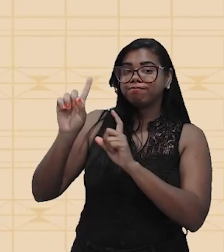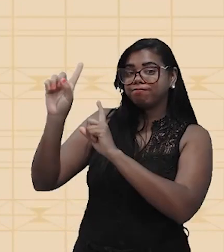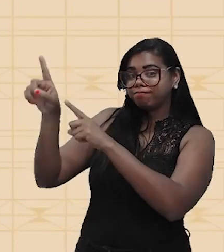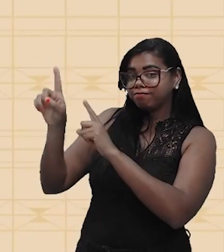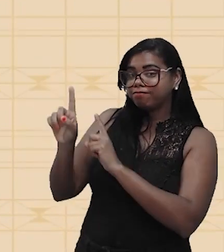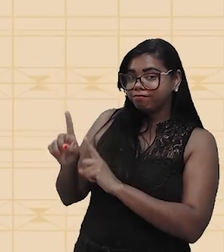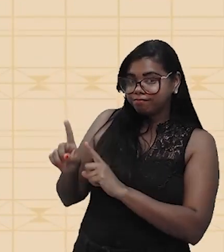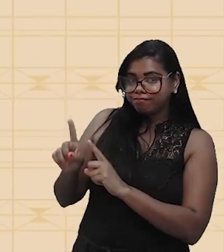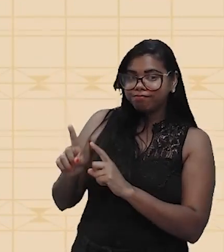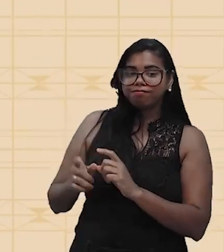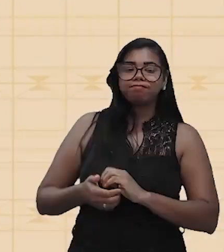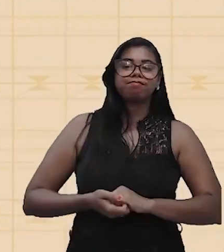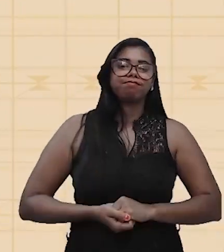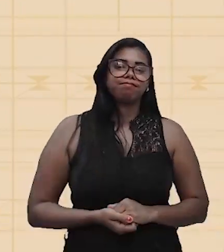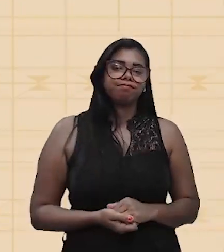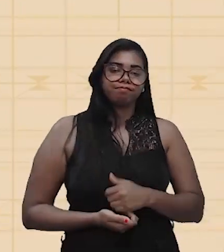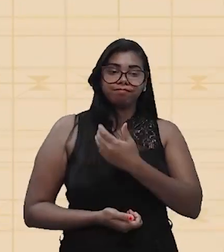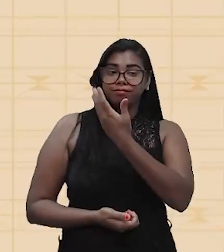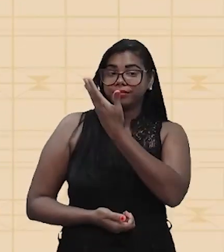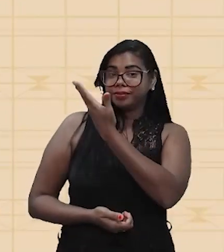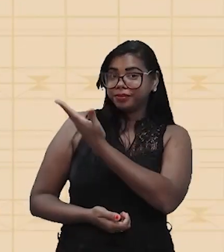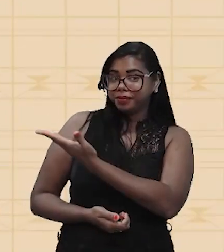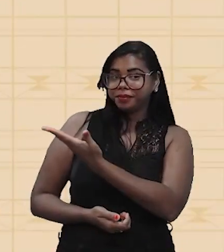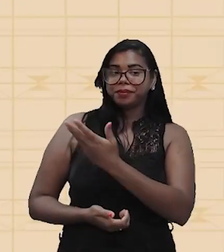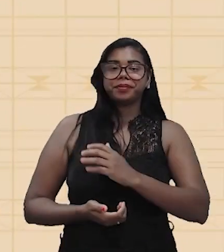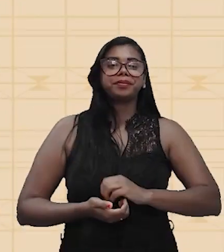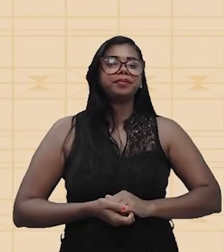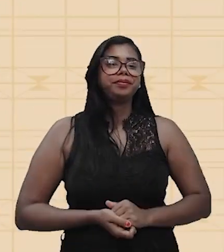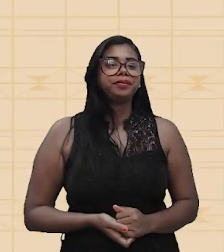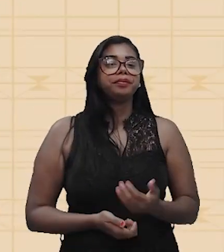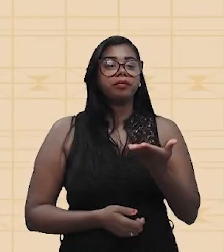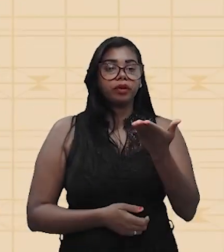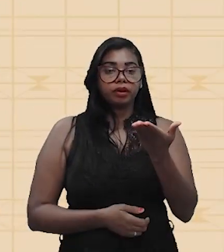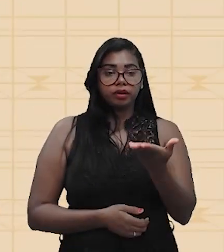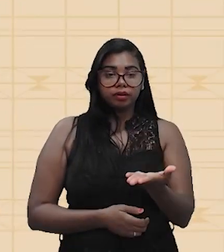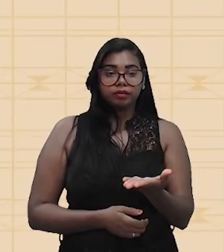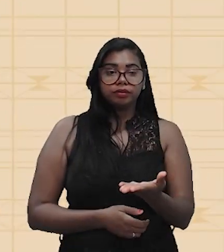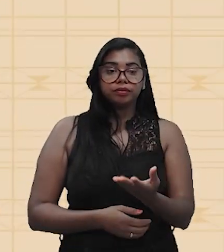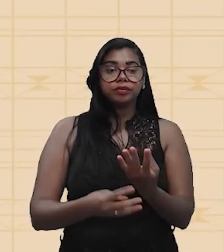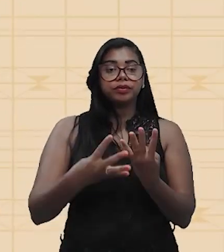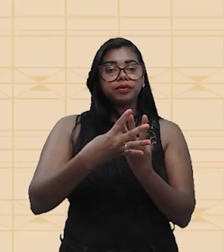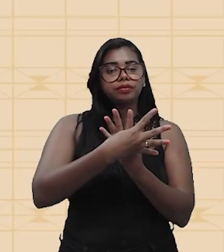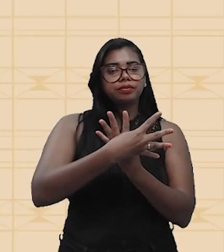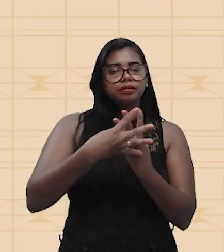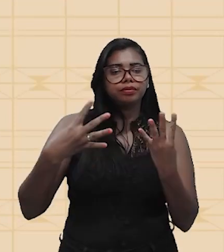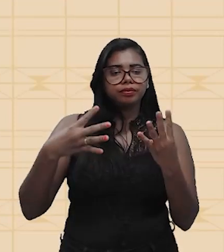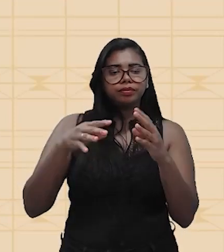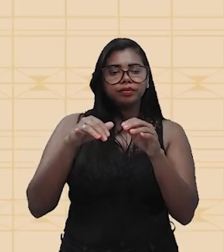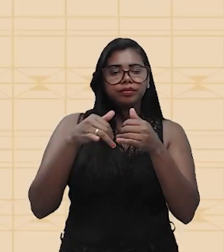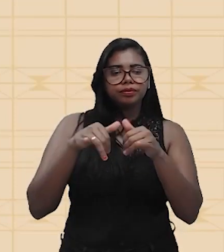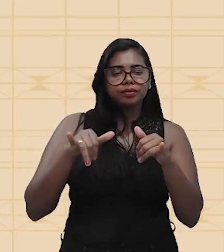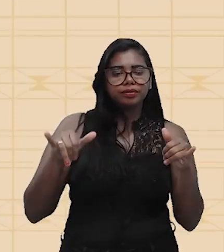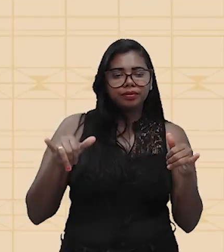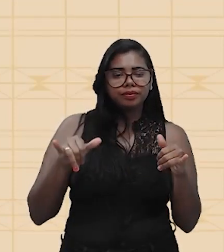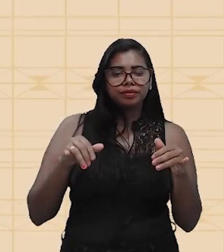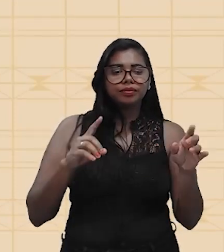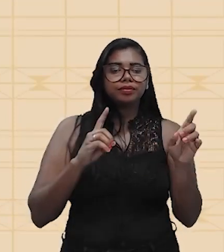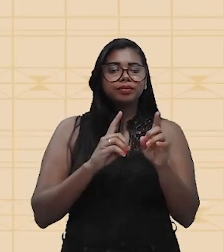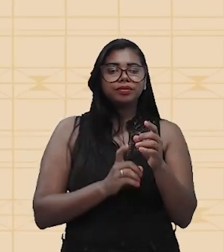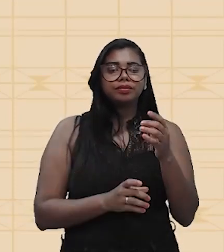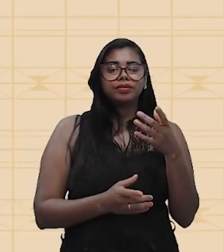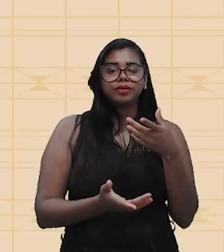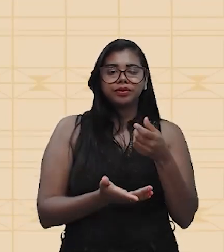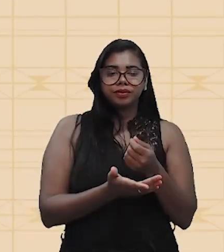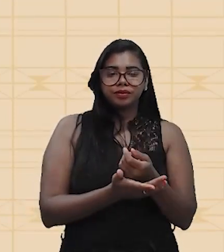duas equações que está aí no quadro. E isso é o que faz com que você tenha aquela tabela de energia que você encontra quando você compra um